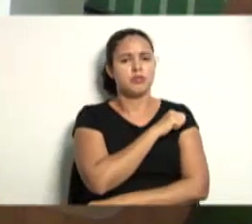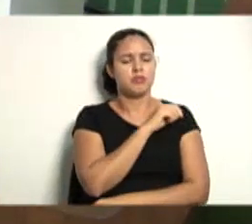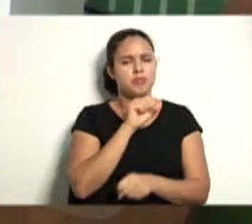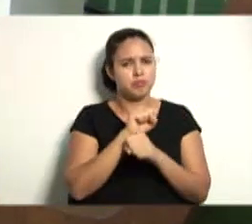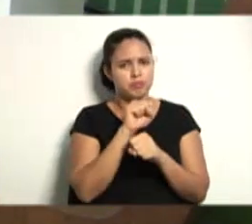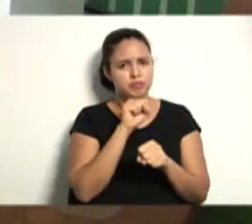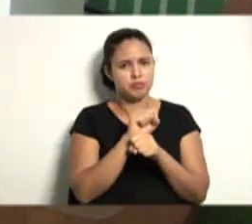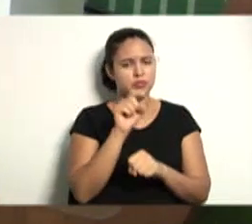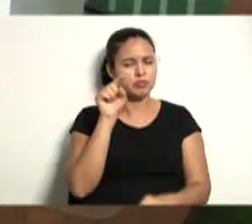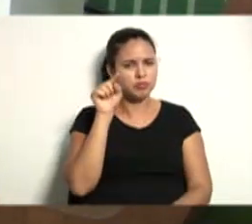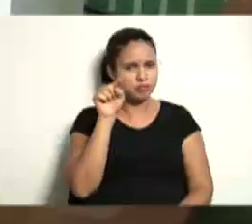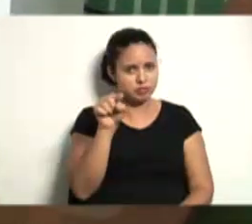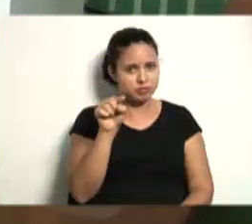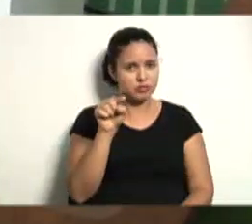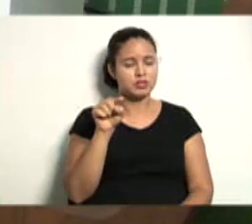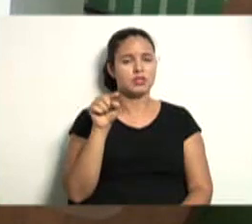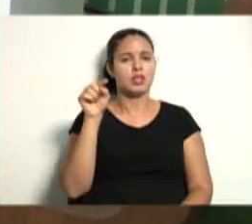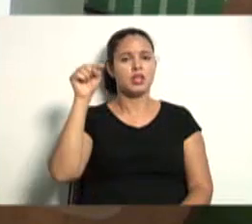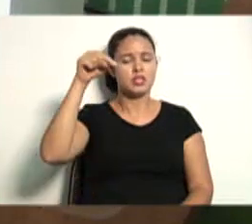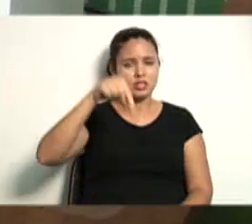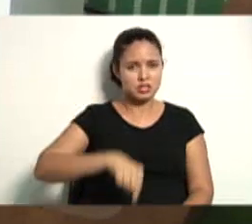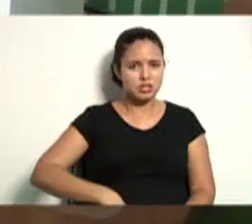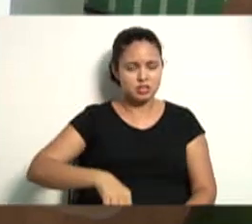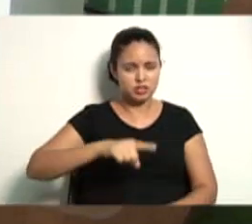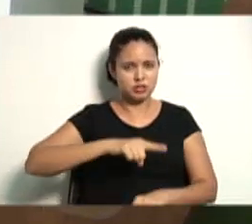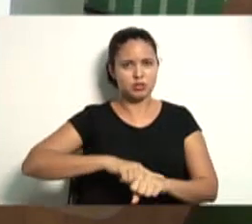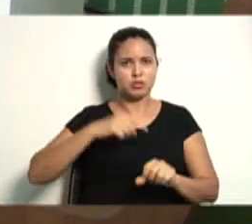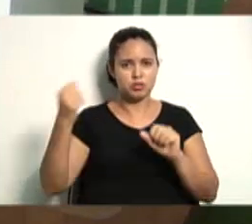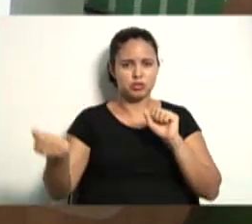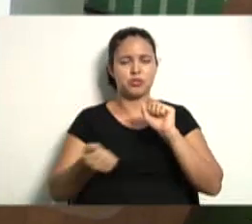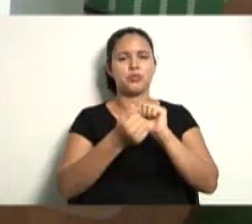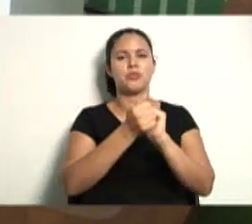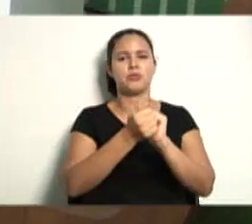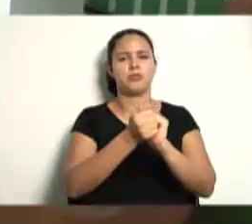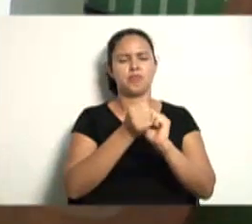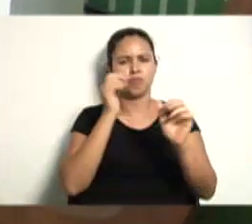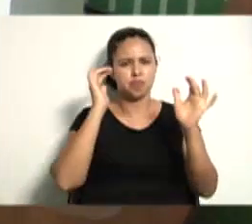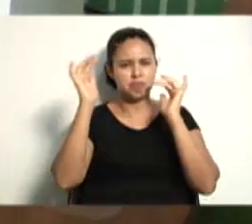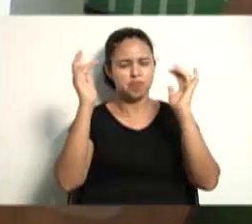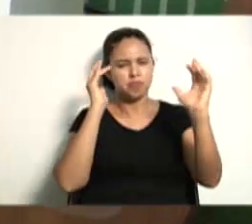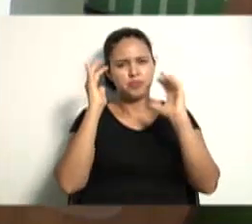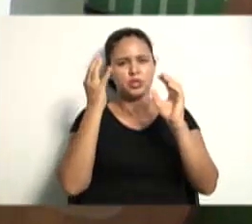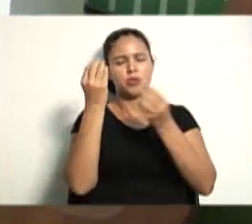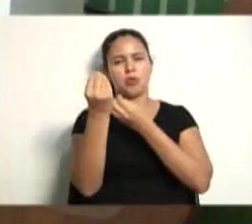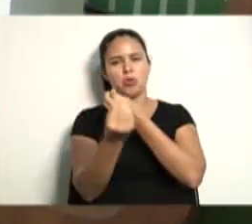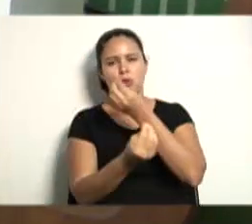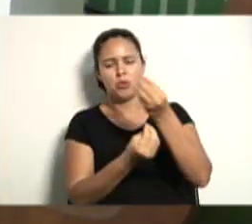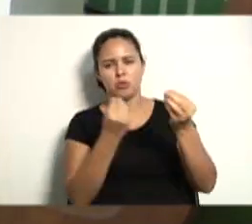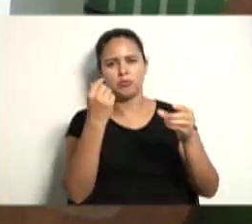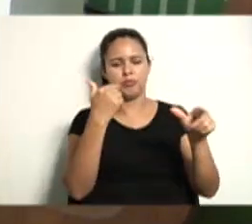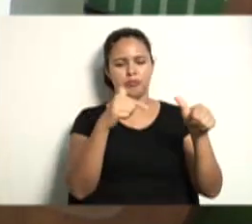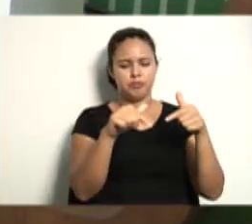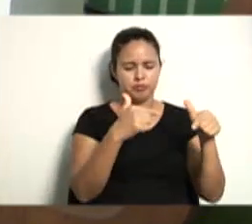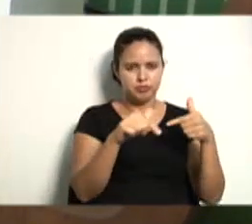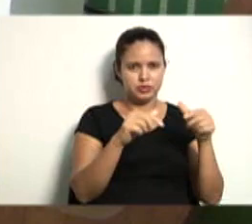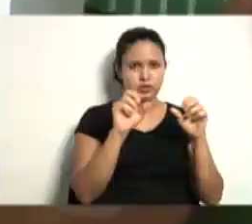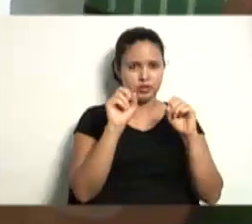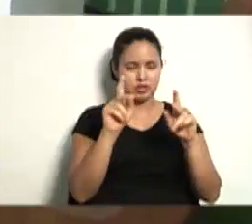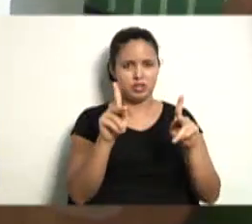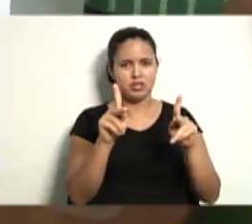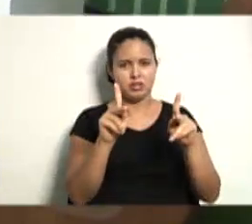você aqui neste mesmo horário para continuarmos refletindo e pensando sobre o trabalho,